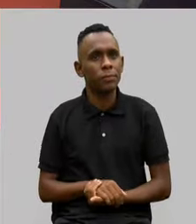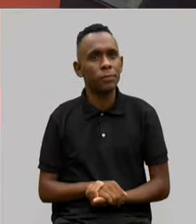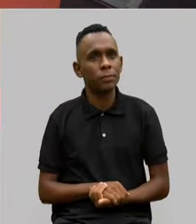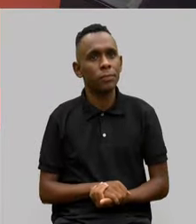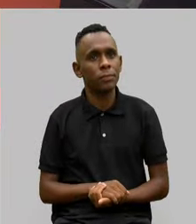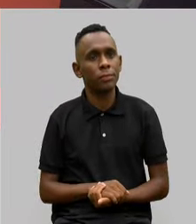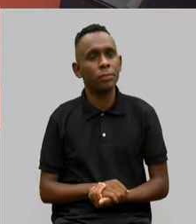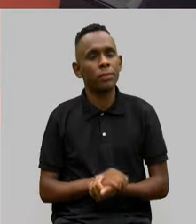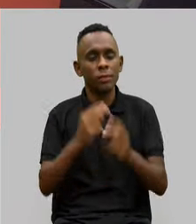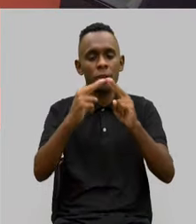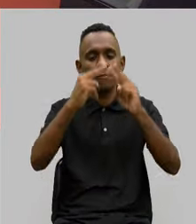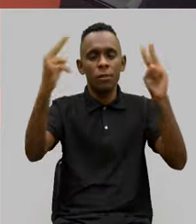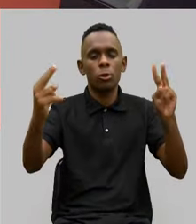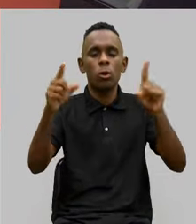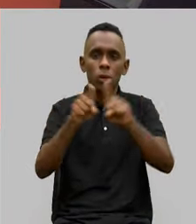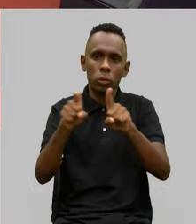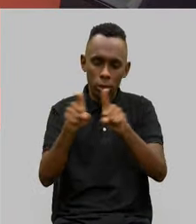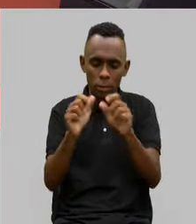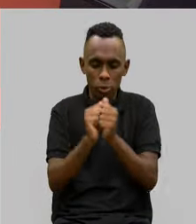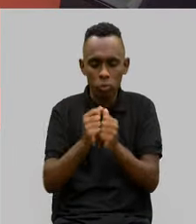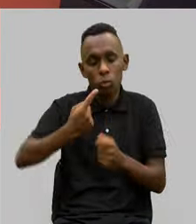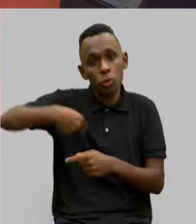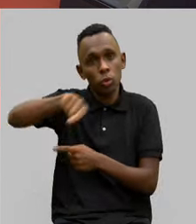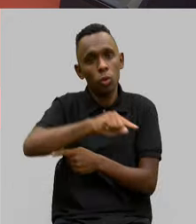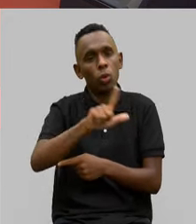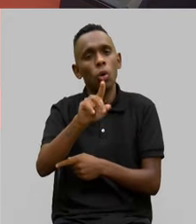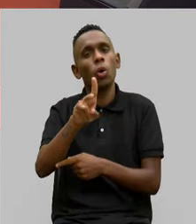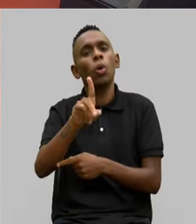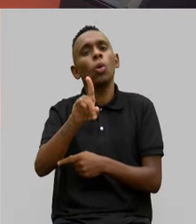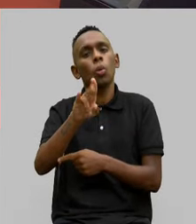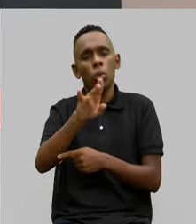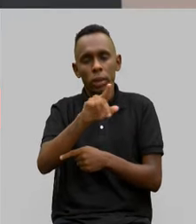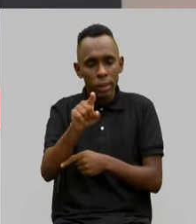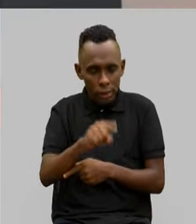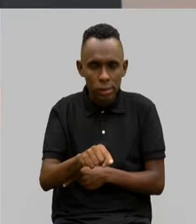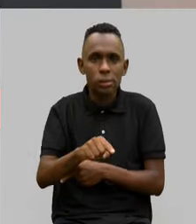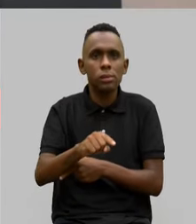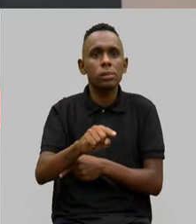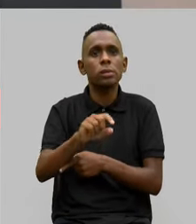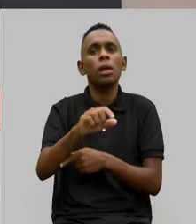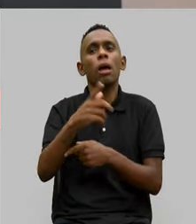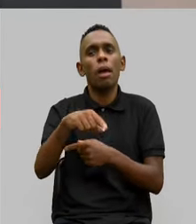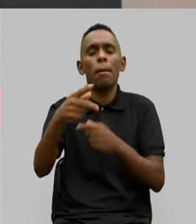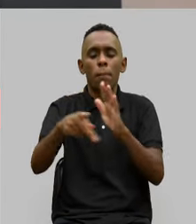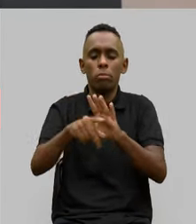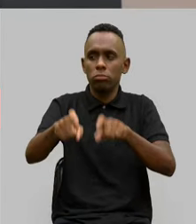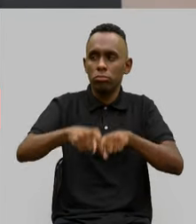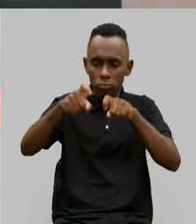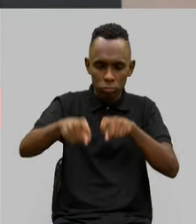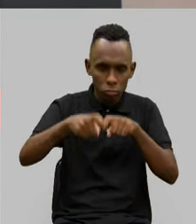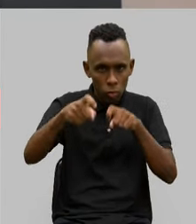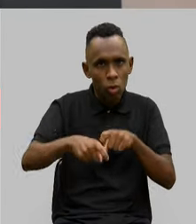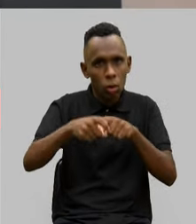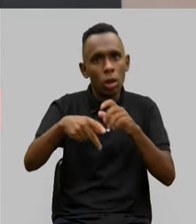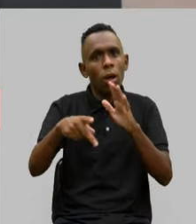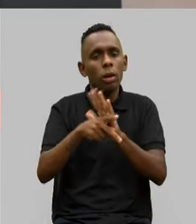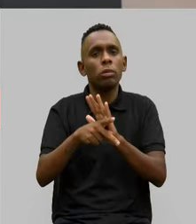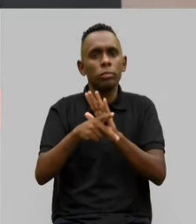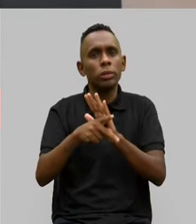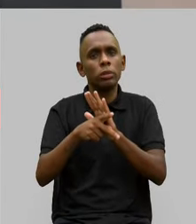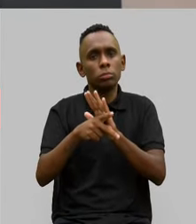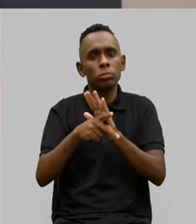de maneira virtual também se juntará a nós luí Cláudio paterno Silveira agrônomo pela esal